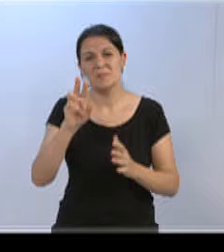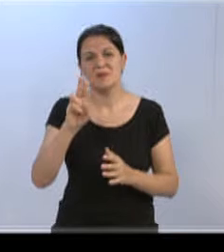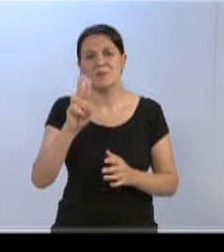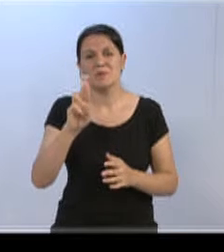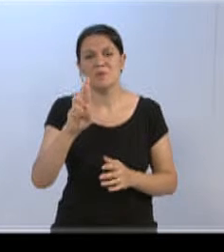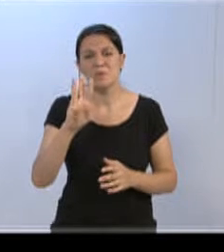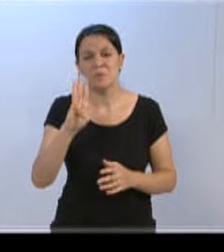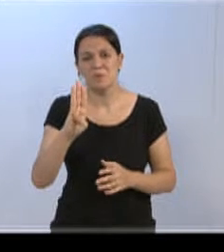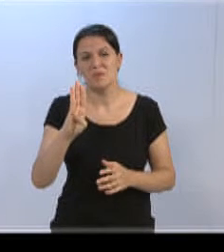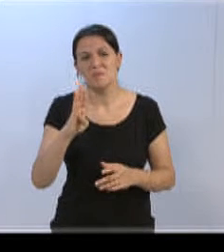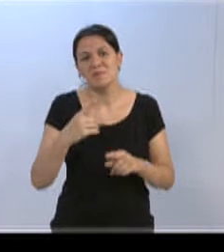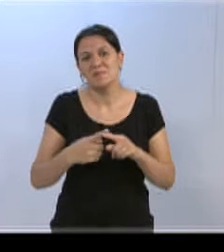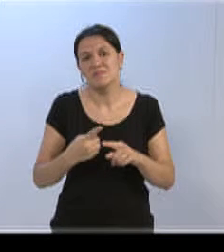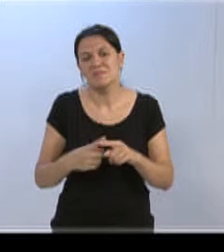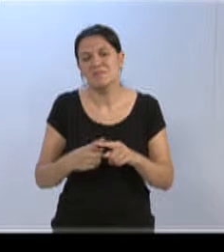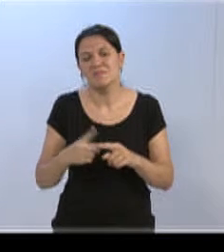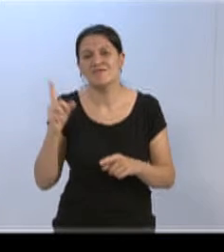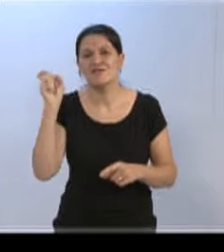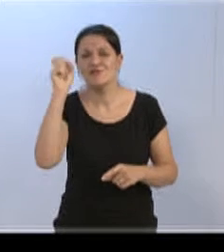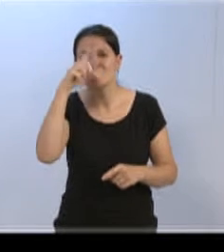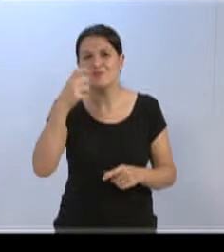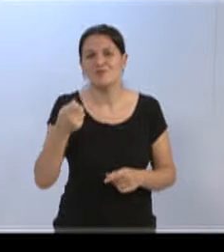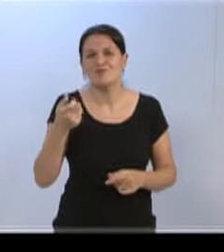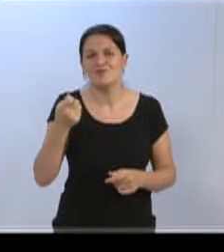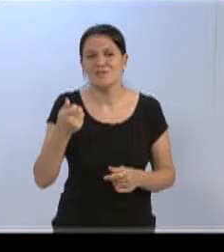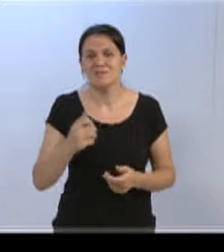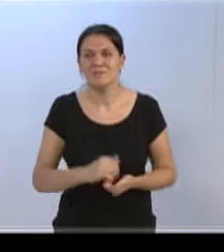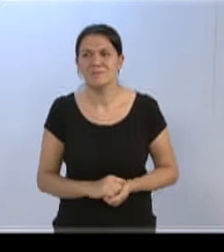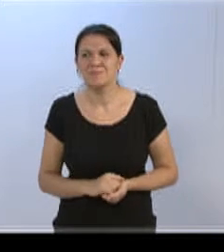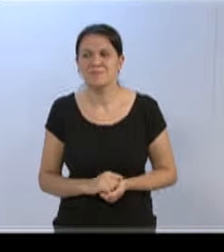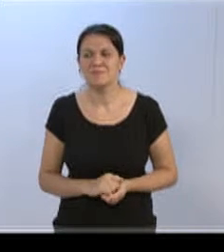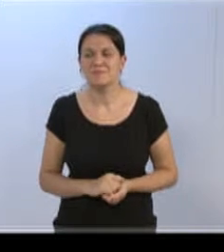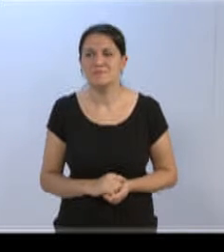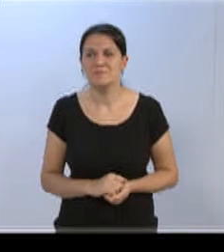isso, obviamente, em função da dificuldade financeira. Pode passar.